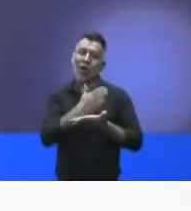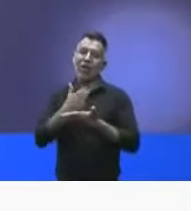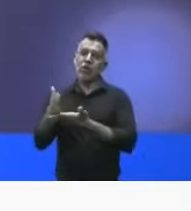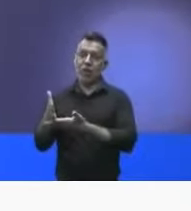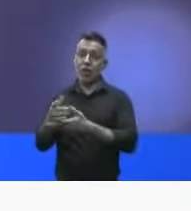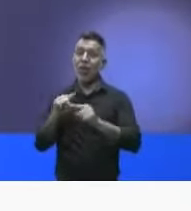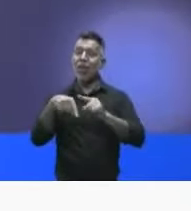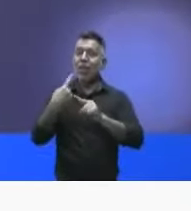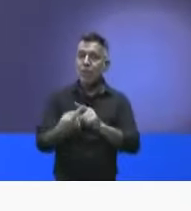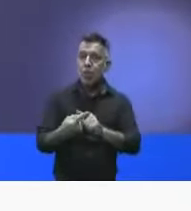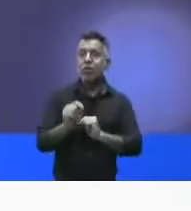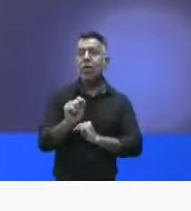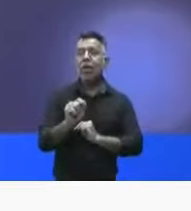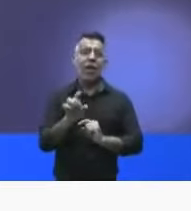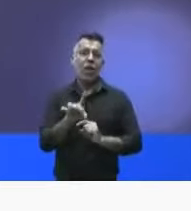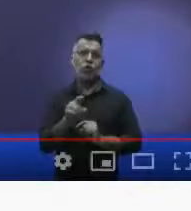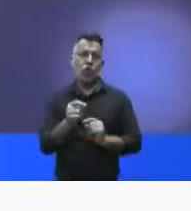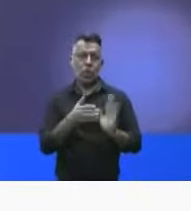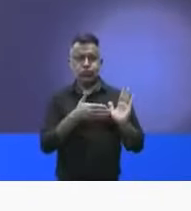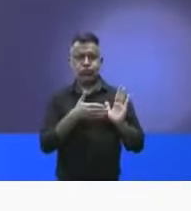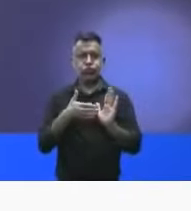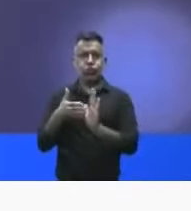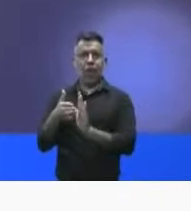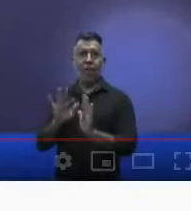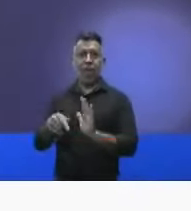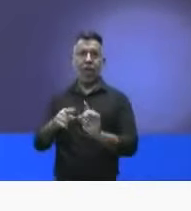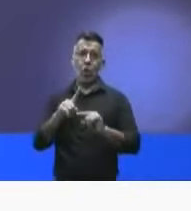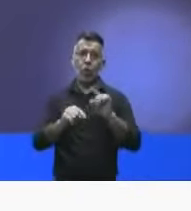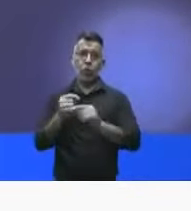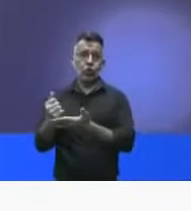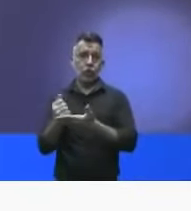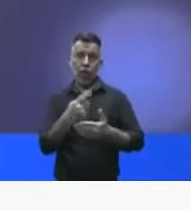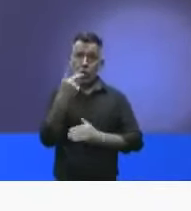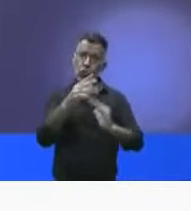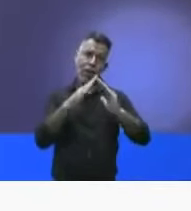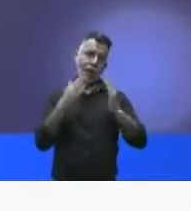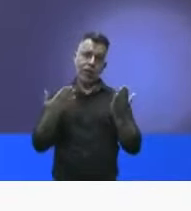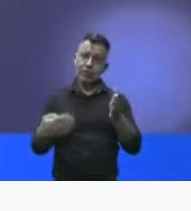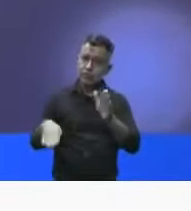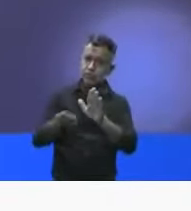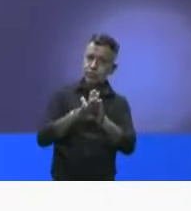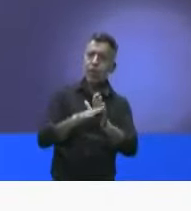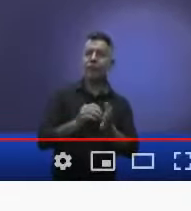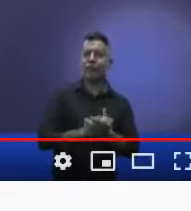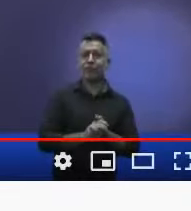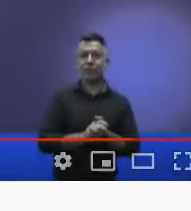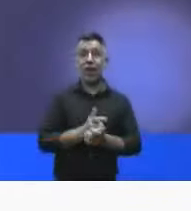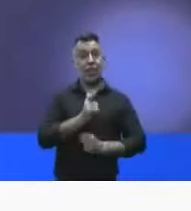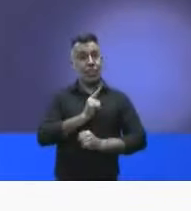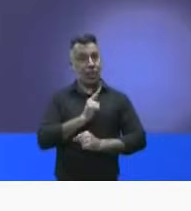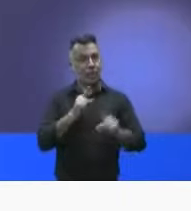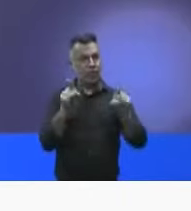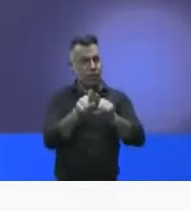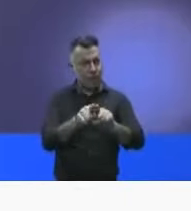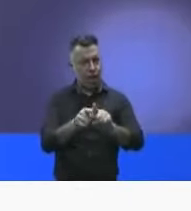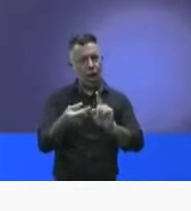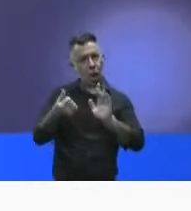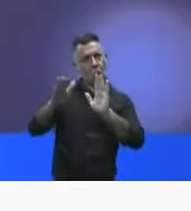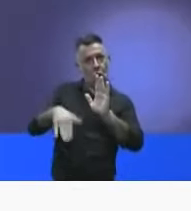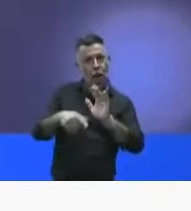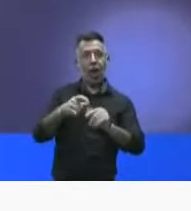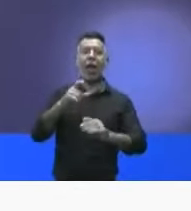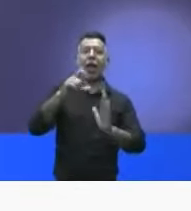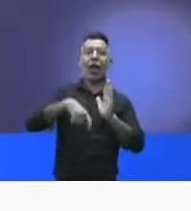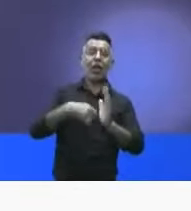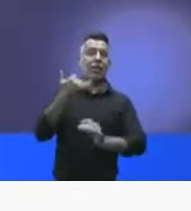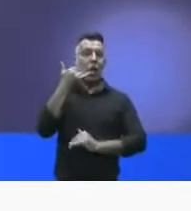crediário. E depois disso, é só acompanhar até que o produto chegue em sua casa. Temos também oferta de recarga